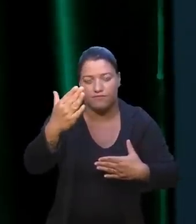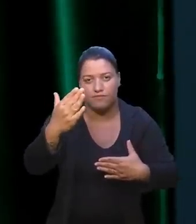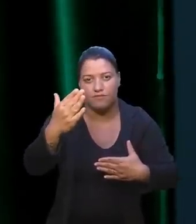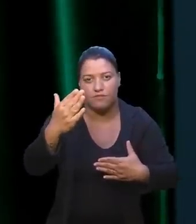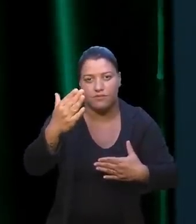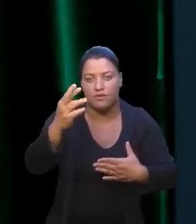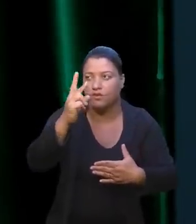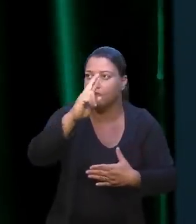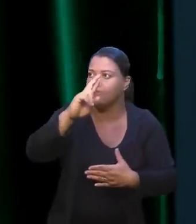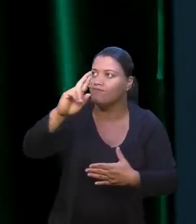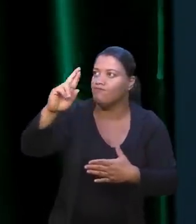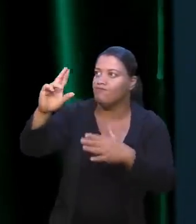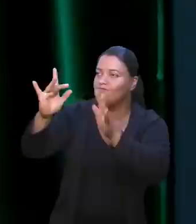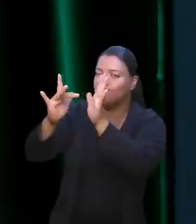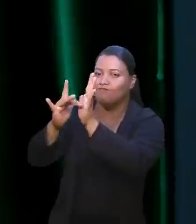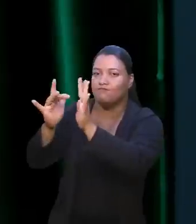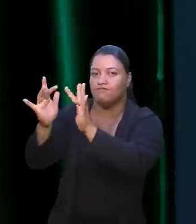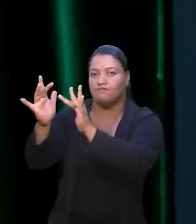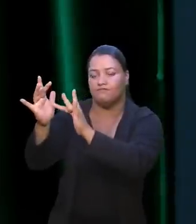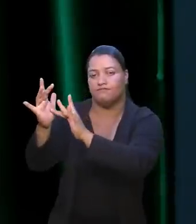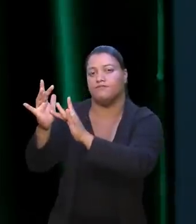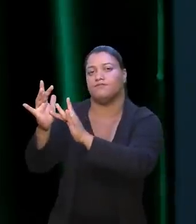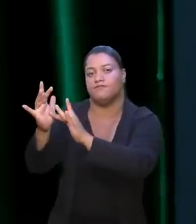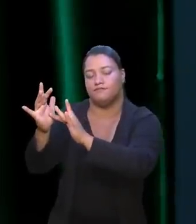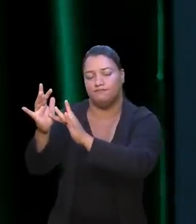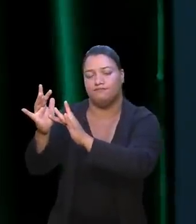ao Senhor Jesus